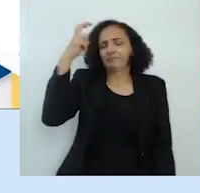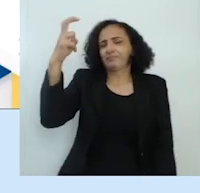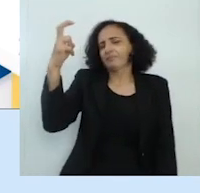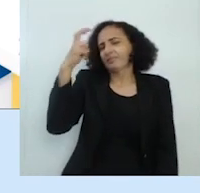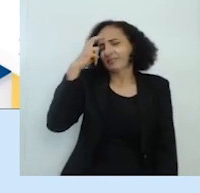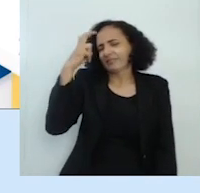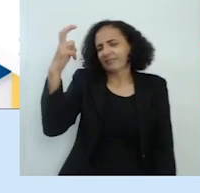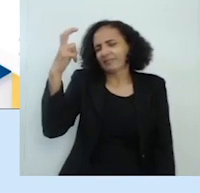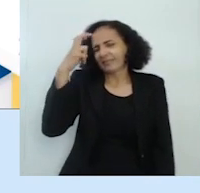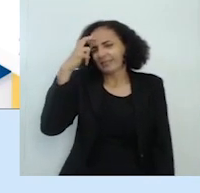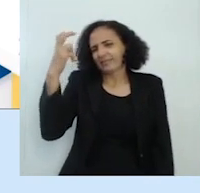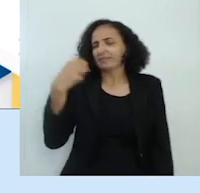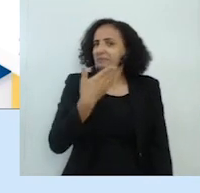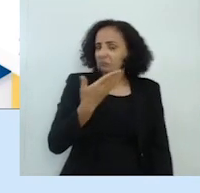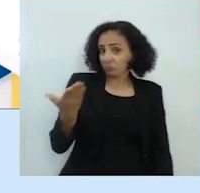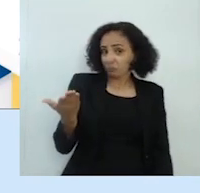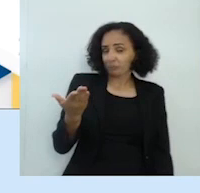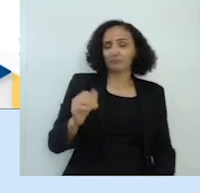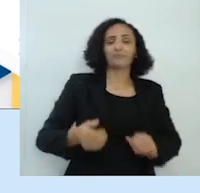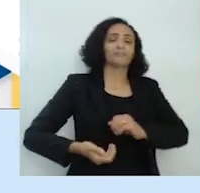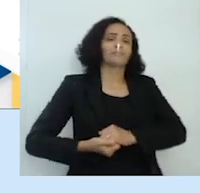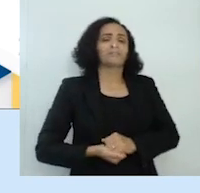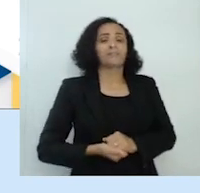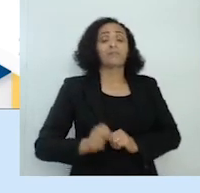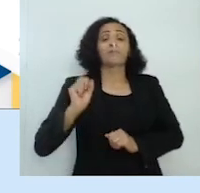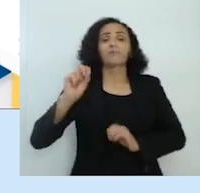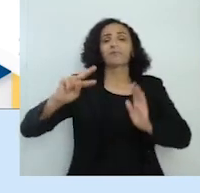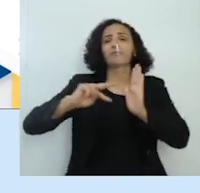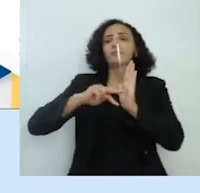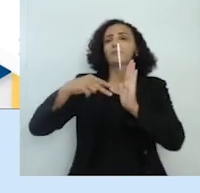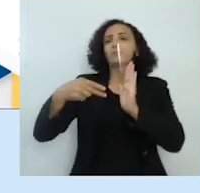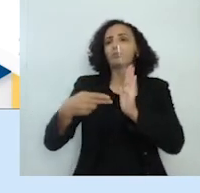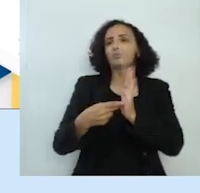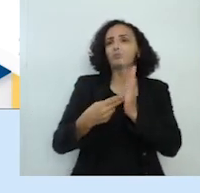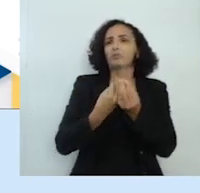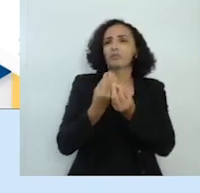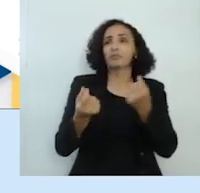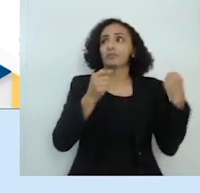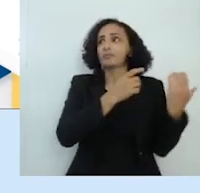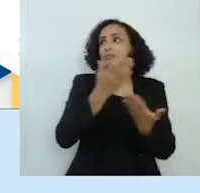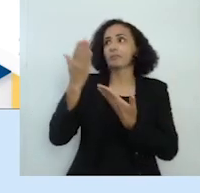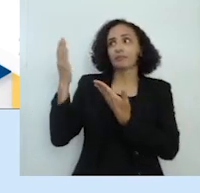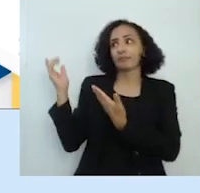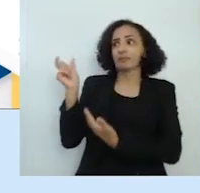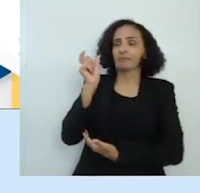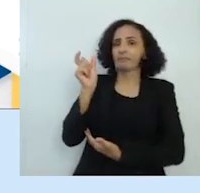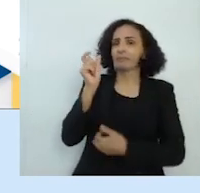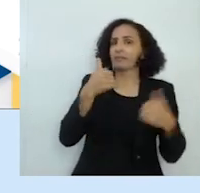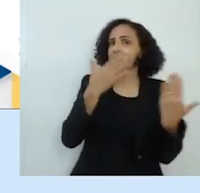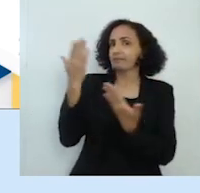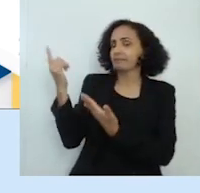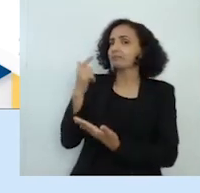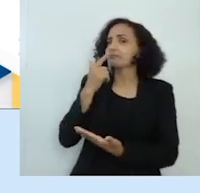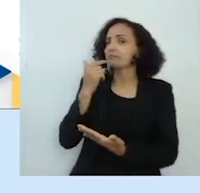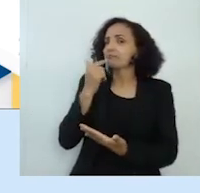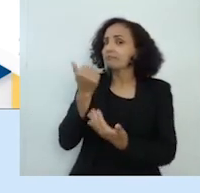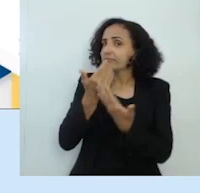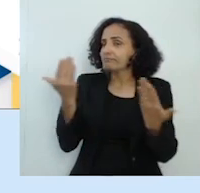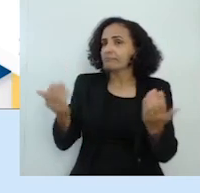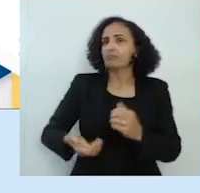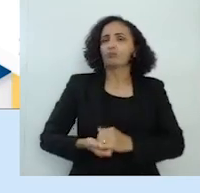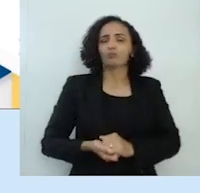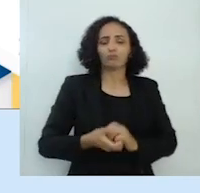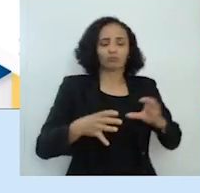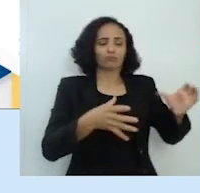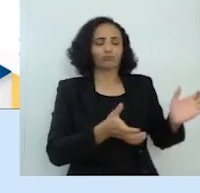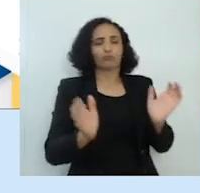homem. Bom, o que significa, professora, proletariado mesmo, hein? Bom, como o proletariado não tem